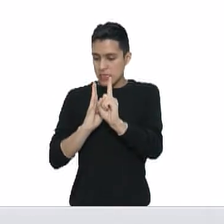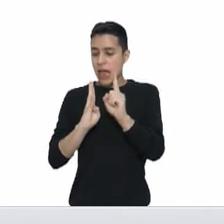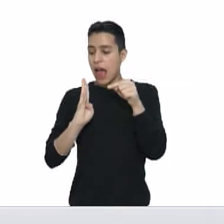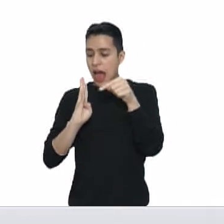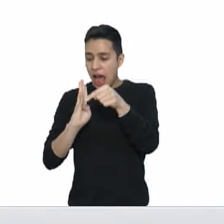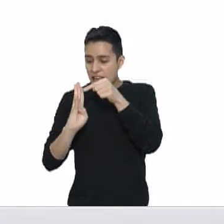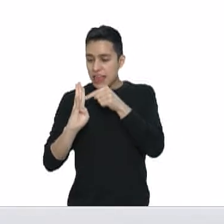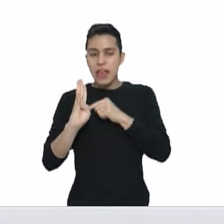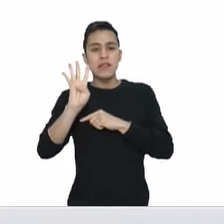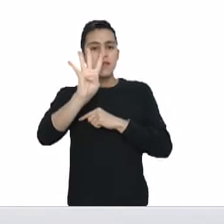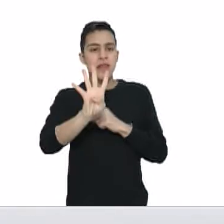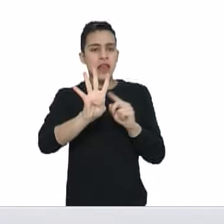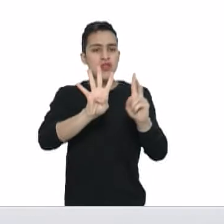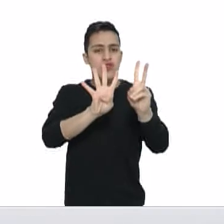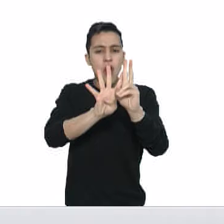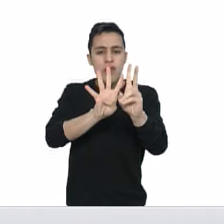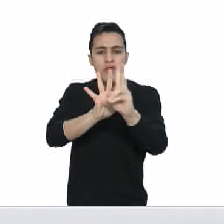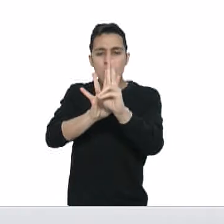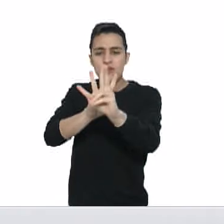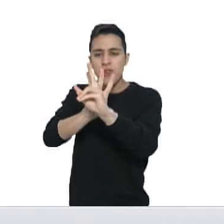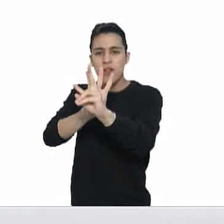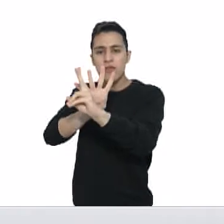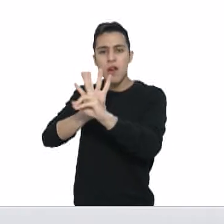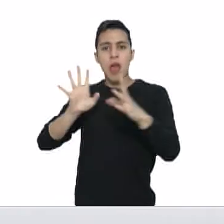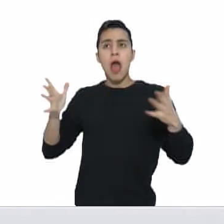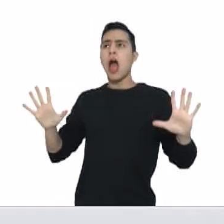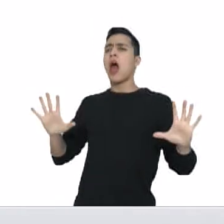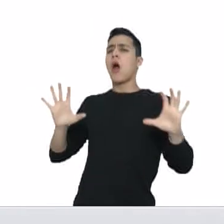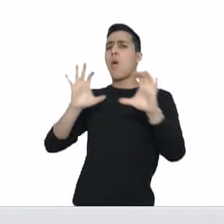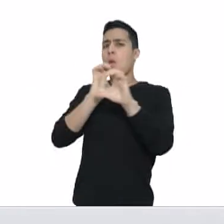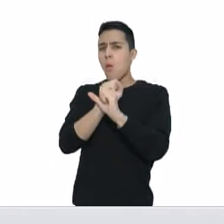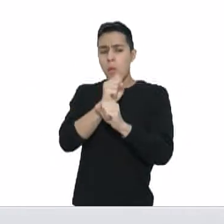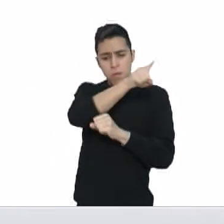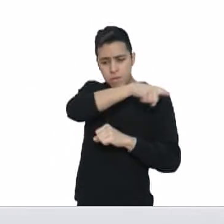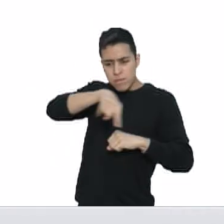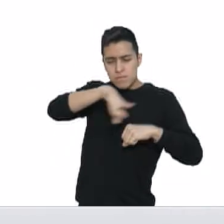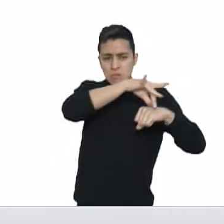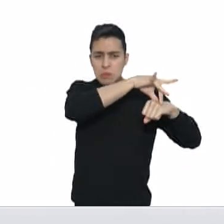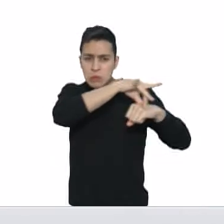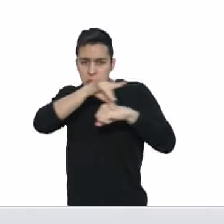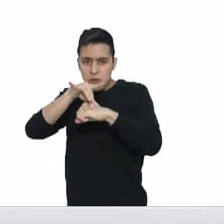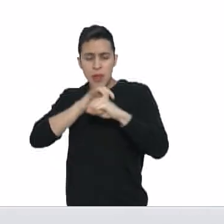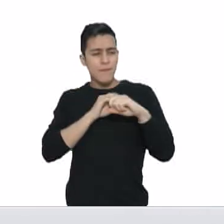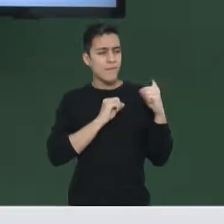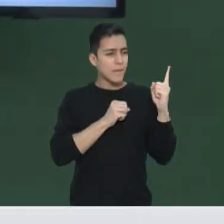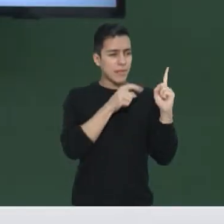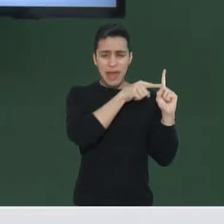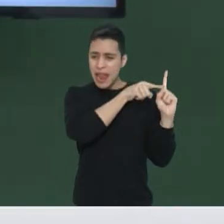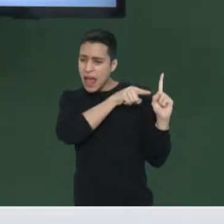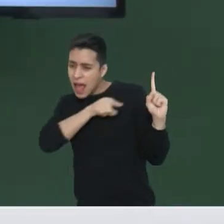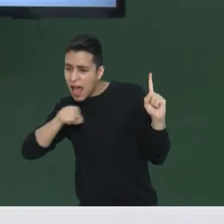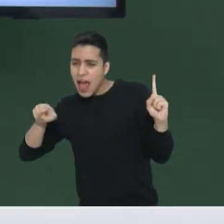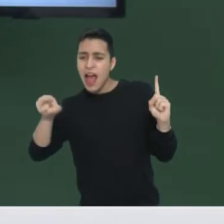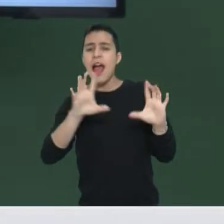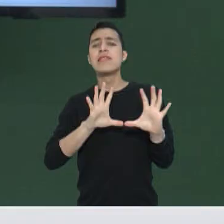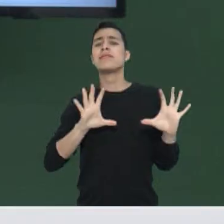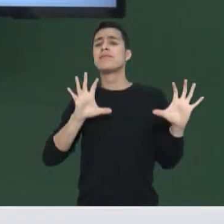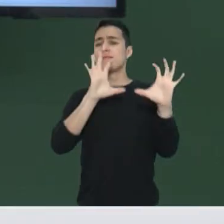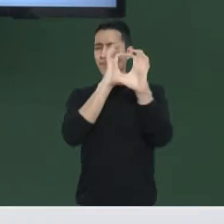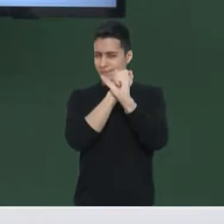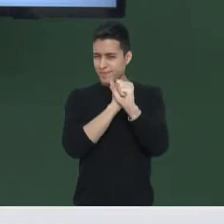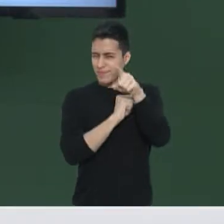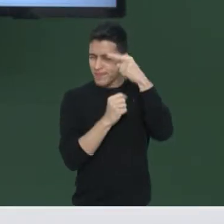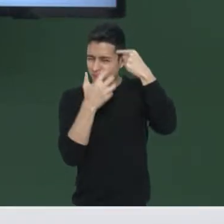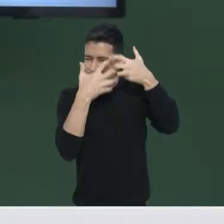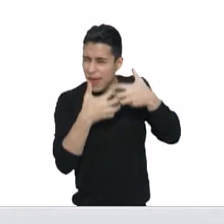né? Quantas pessoas estarão contaminadas ao final, contando desde a primeira infectada? Ó,